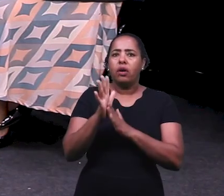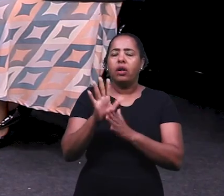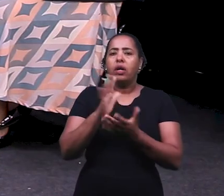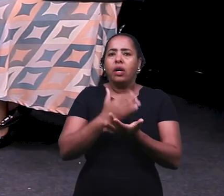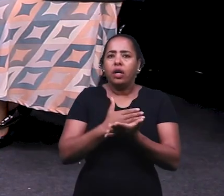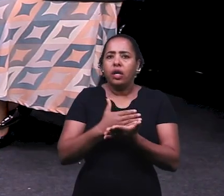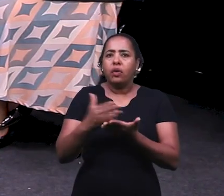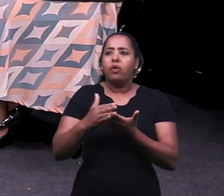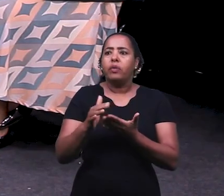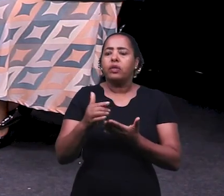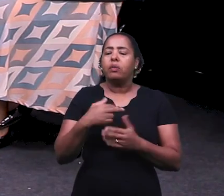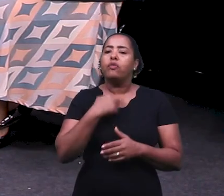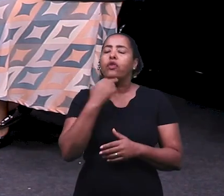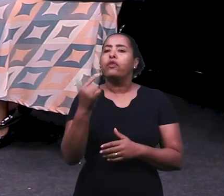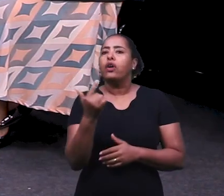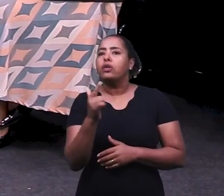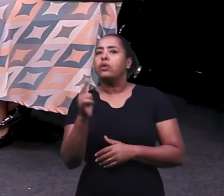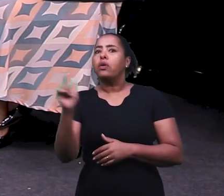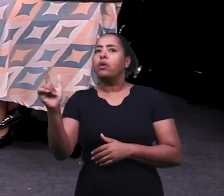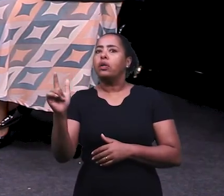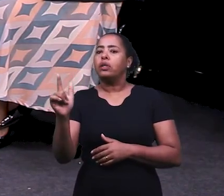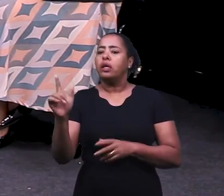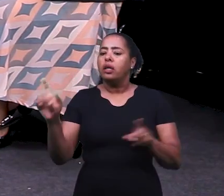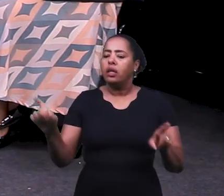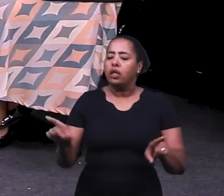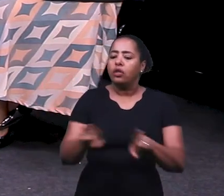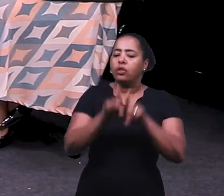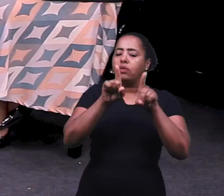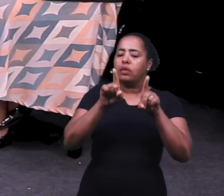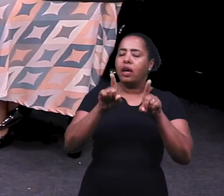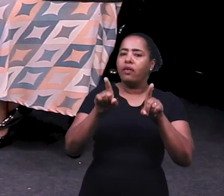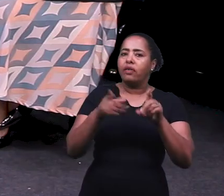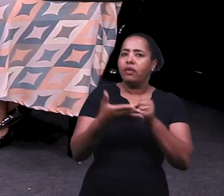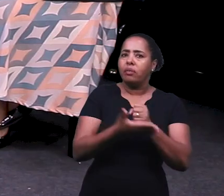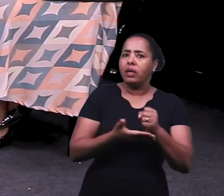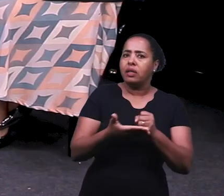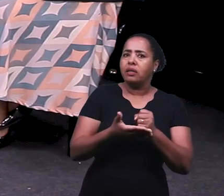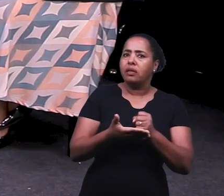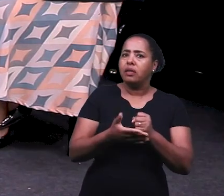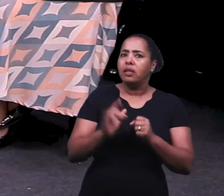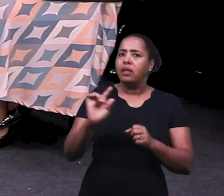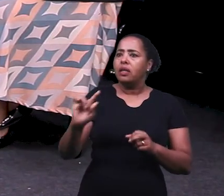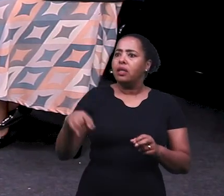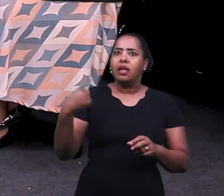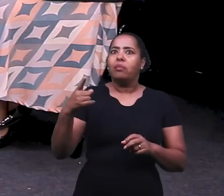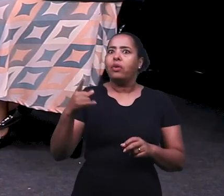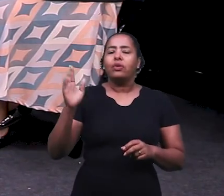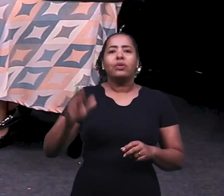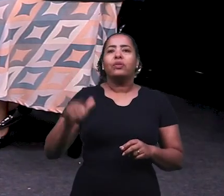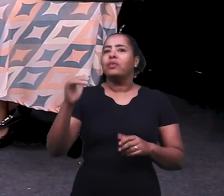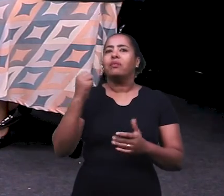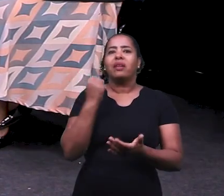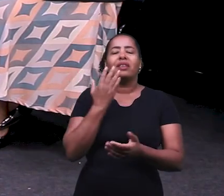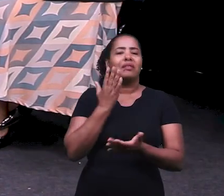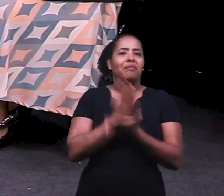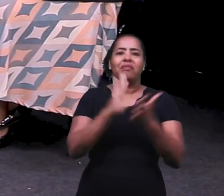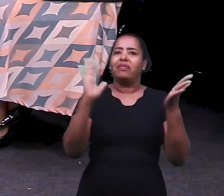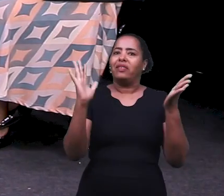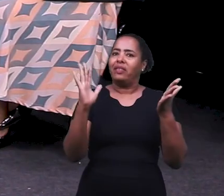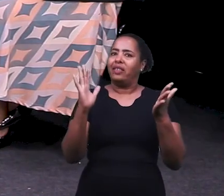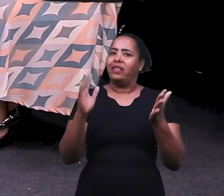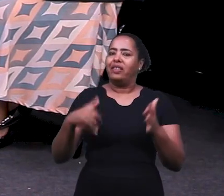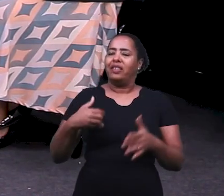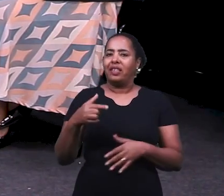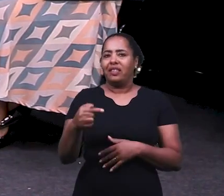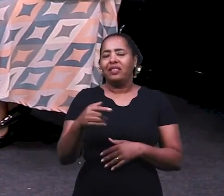cantando um louvor na hora do culto e a gente começou a fazer uma outra voz. E que casava com a voz base, né? Sim. Aí,